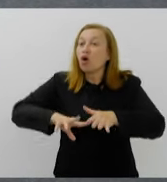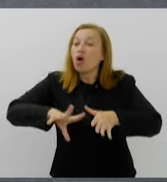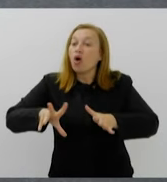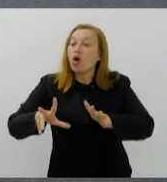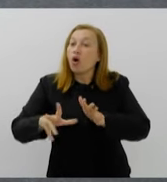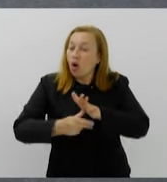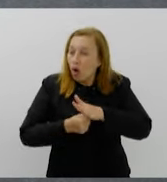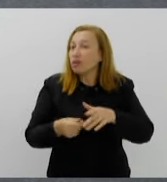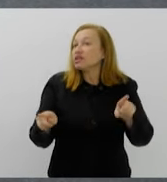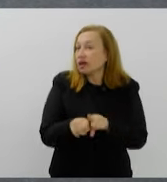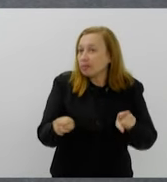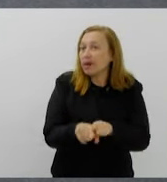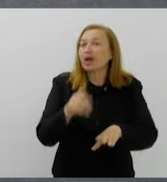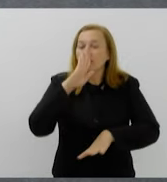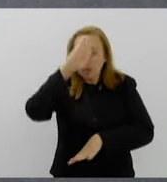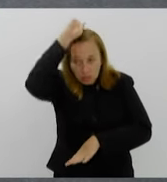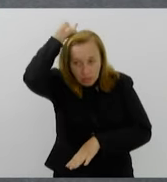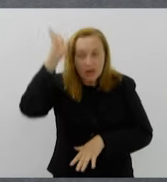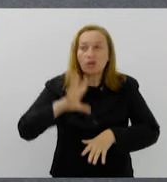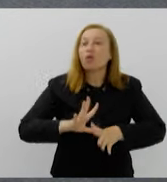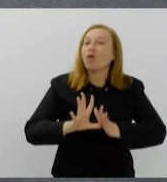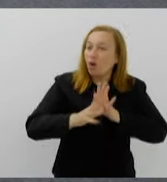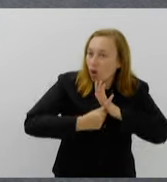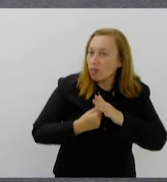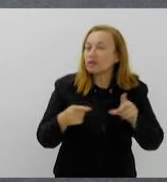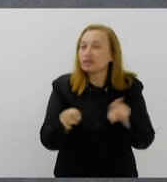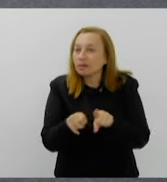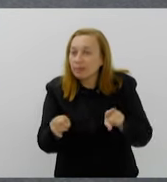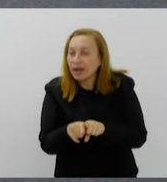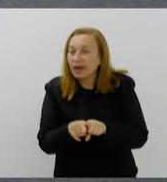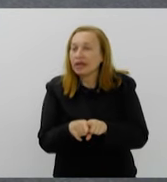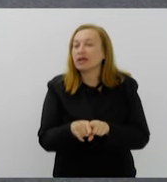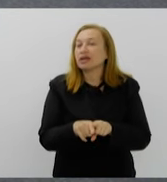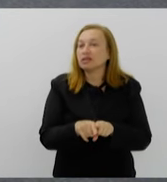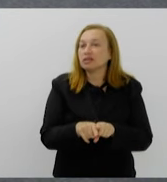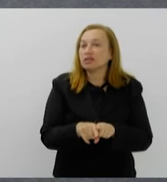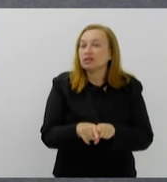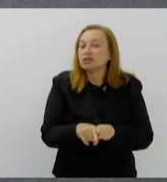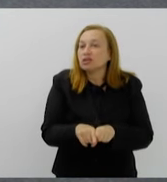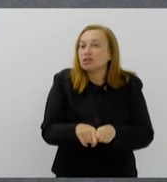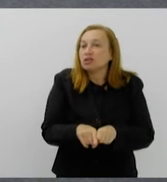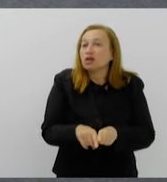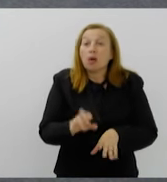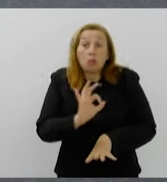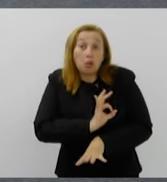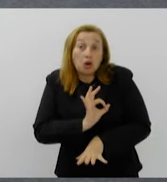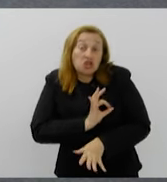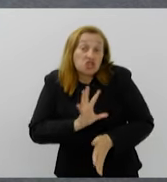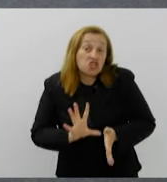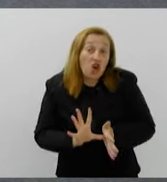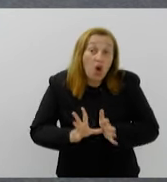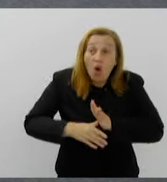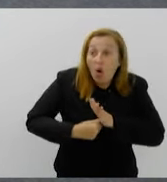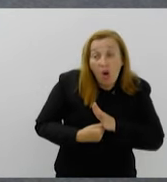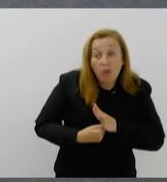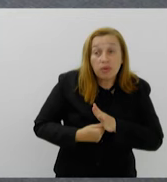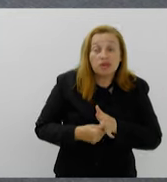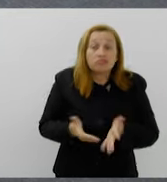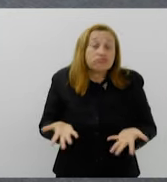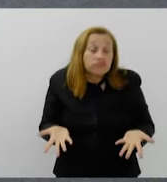o bombeiro rouba quando vai morre alguém vai lá arranca AL pega carteira polícia rouba estor os